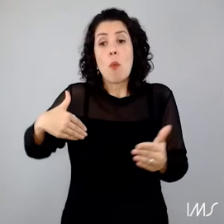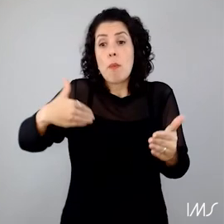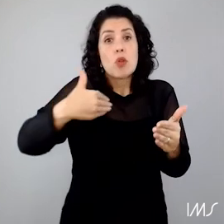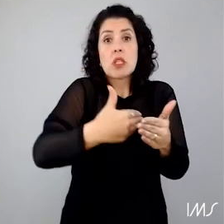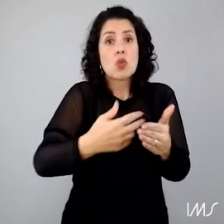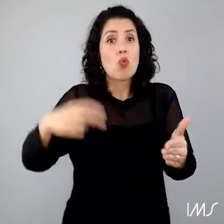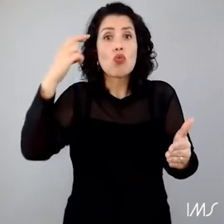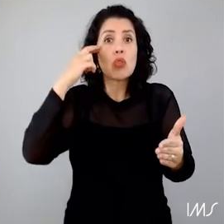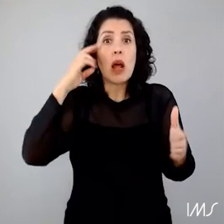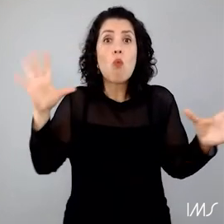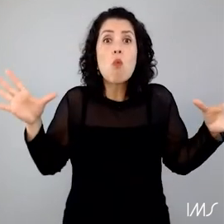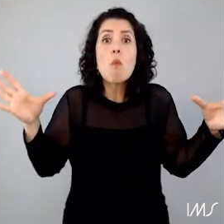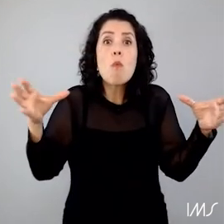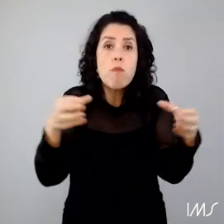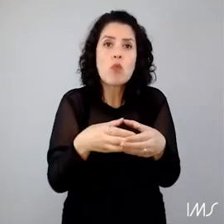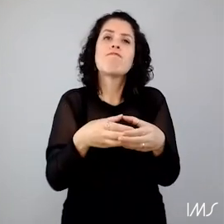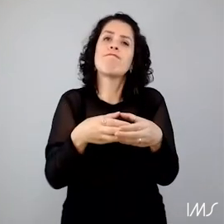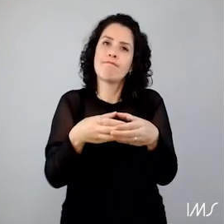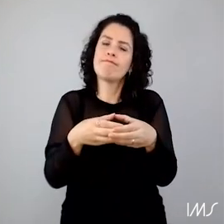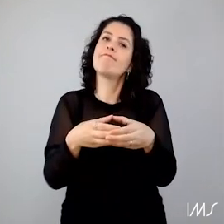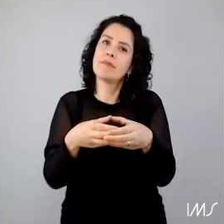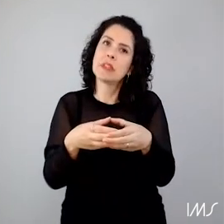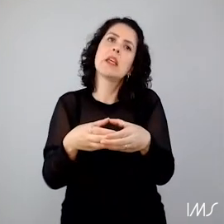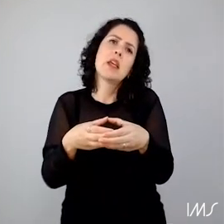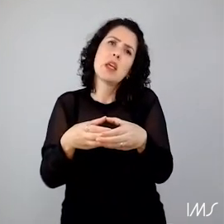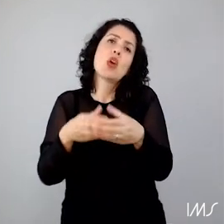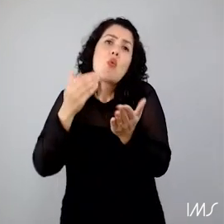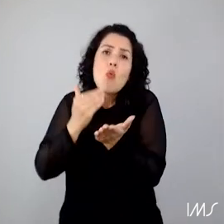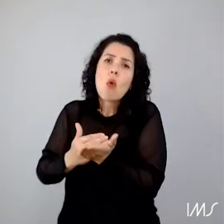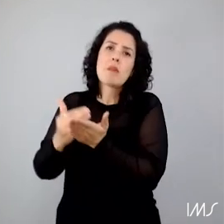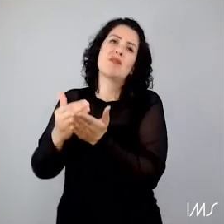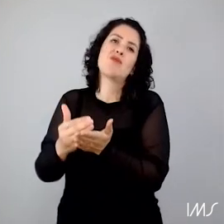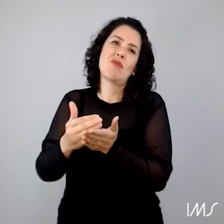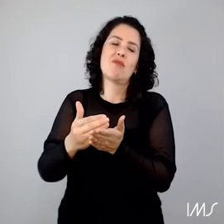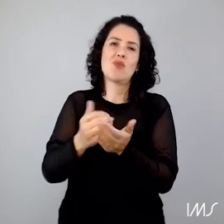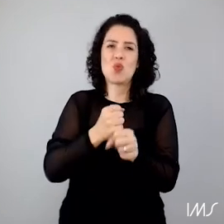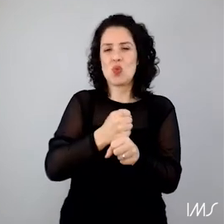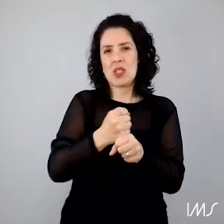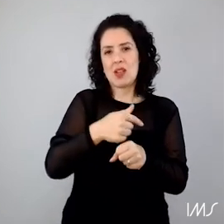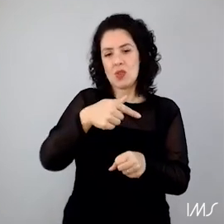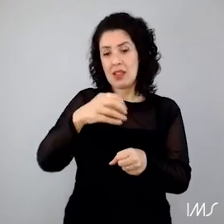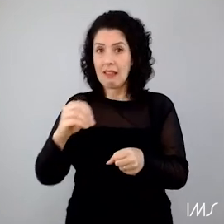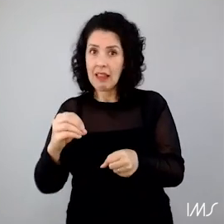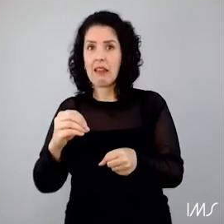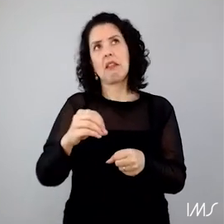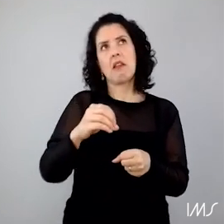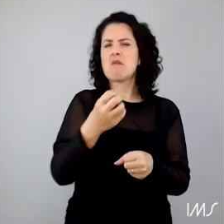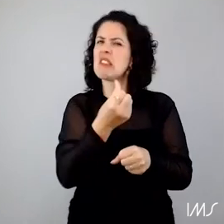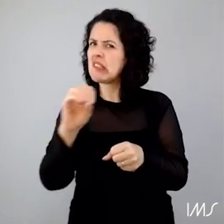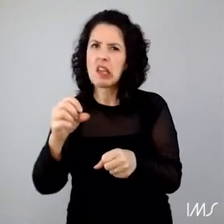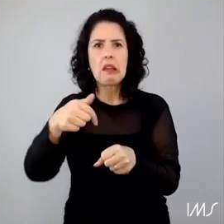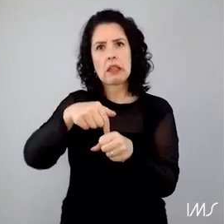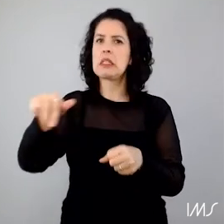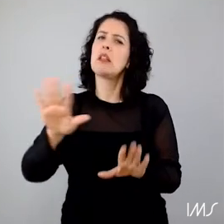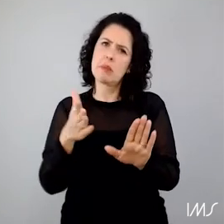60, 70 e 80, e o Instituto reagiu a isso. Eu fui convidado a incorporar esse projeto,